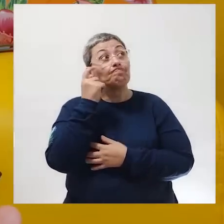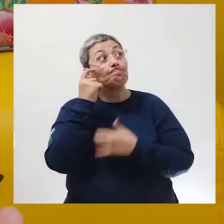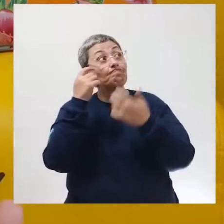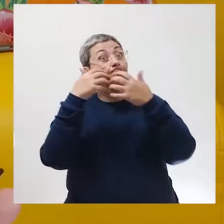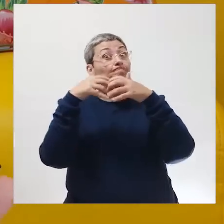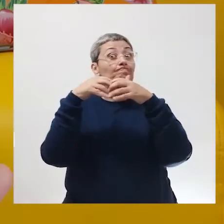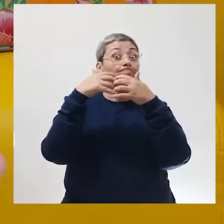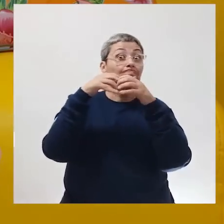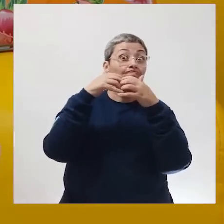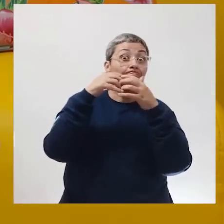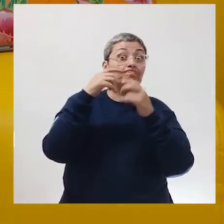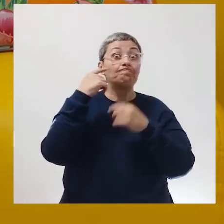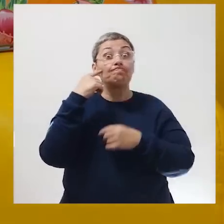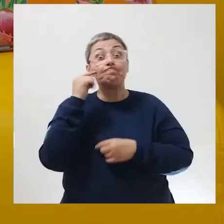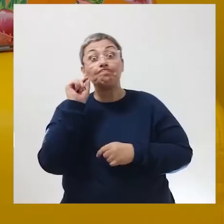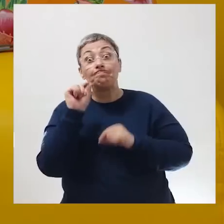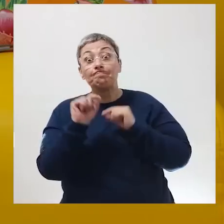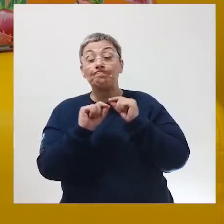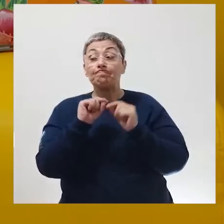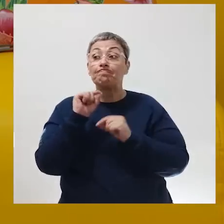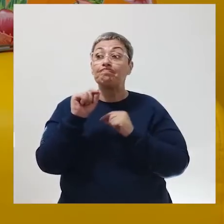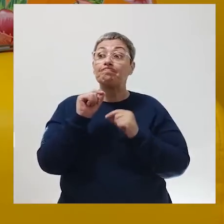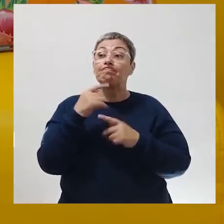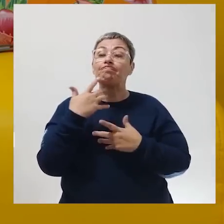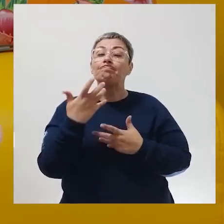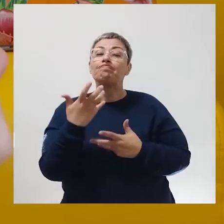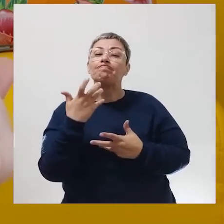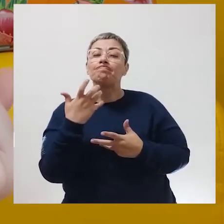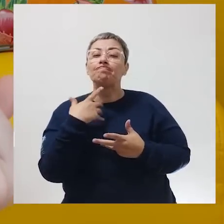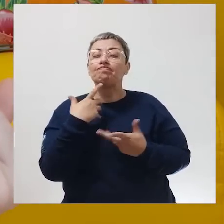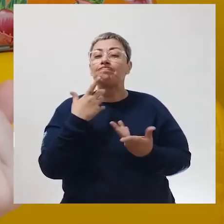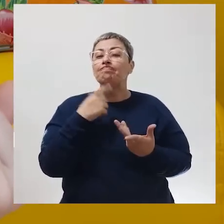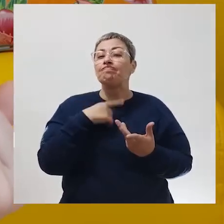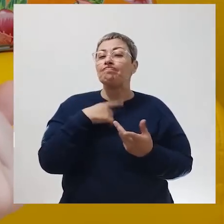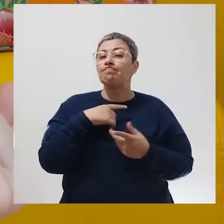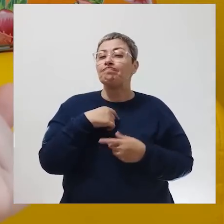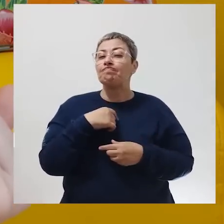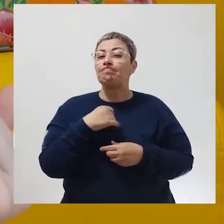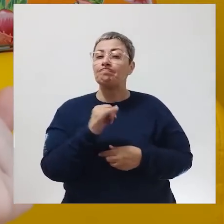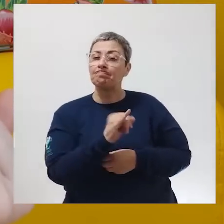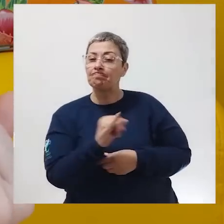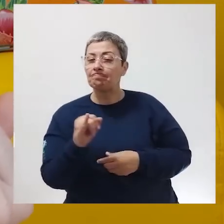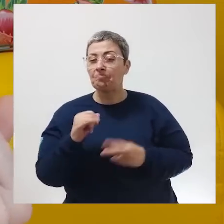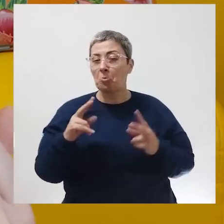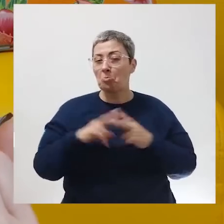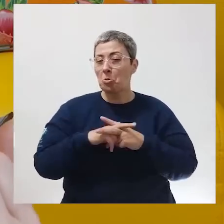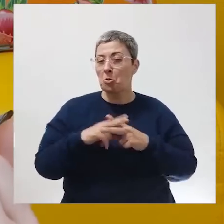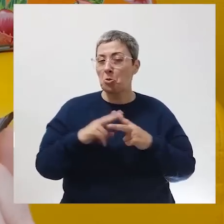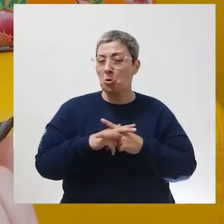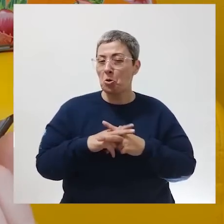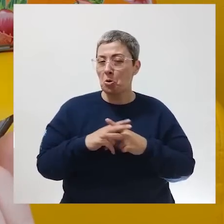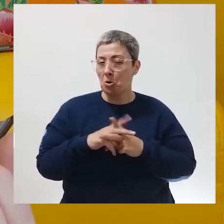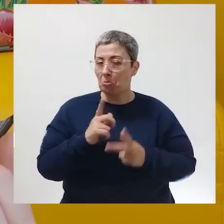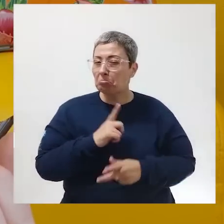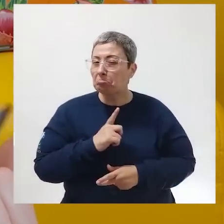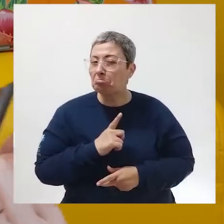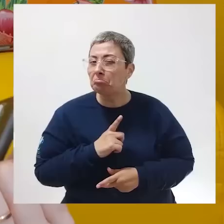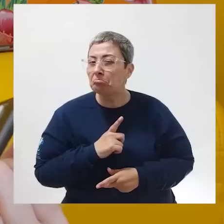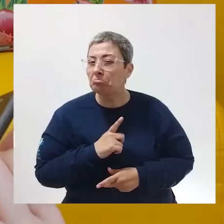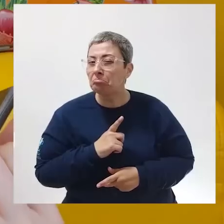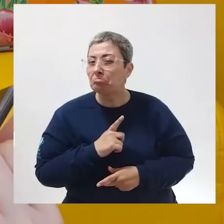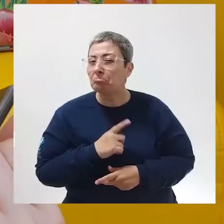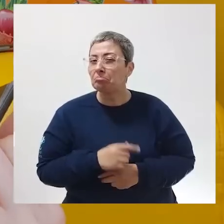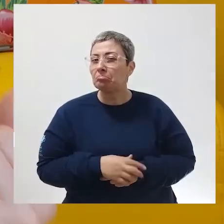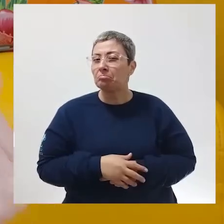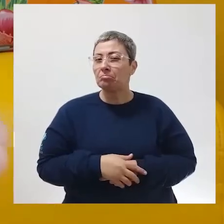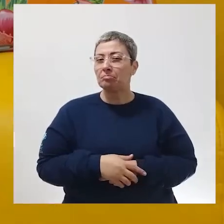Deixe-me pensar. Eu gostaria de uns irmãos briguentos.